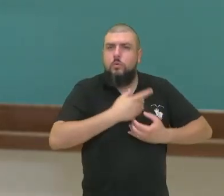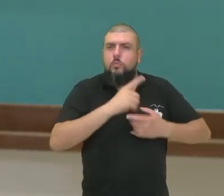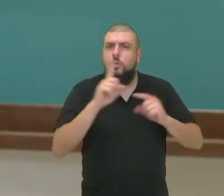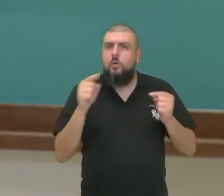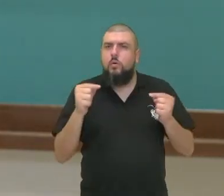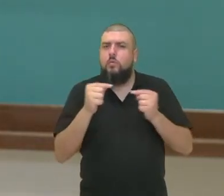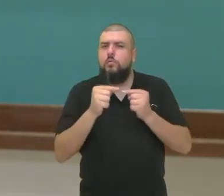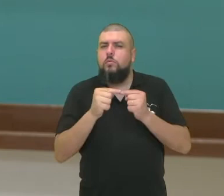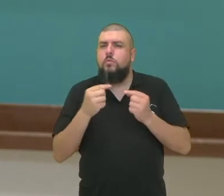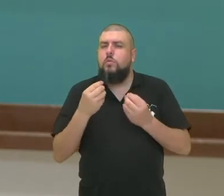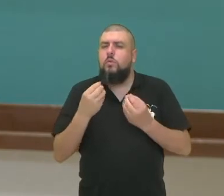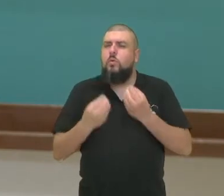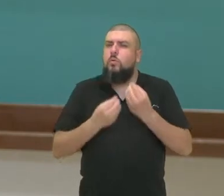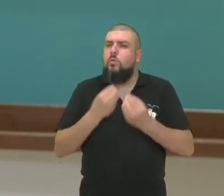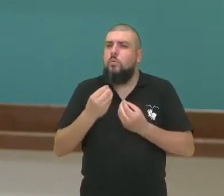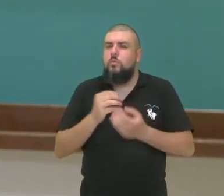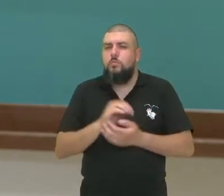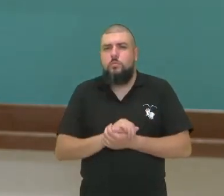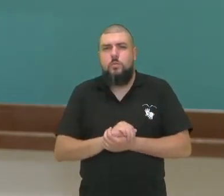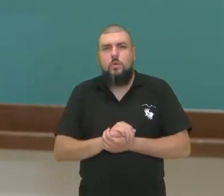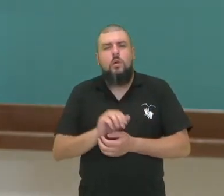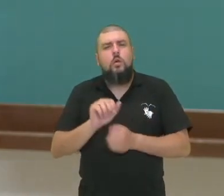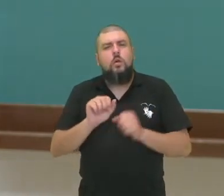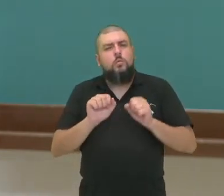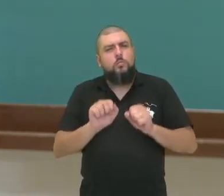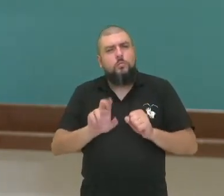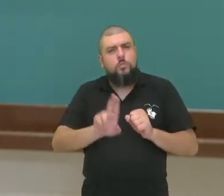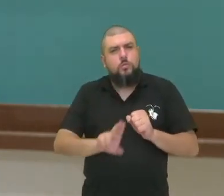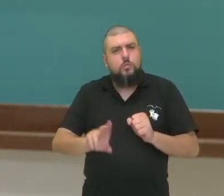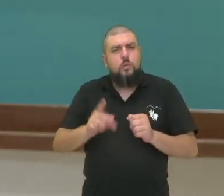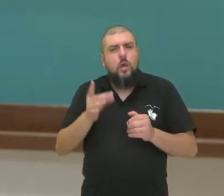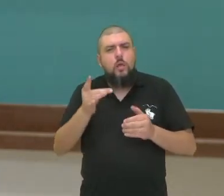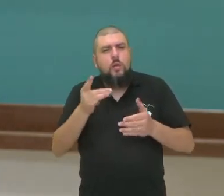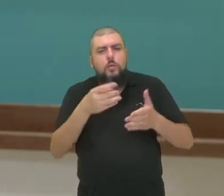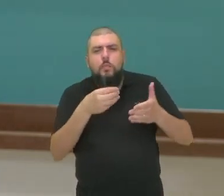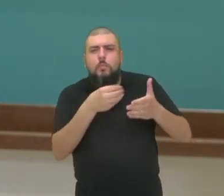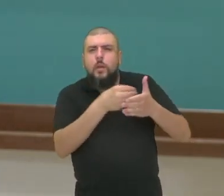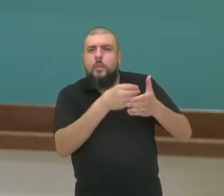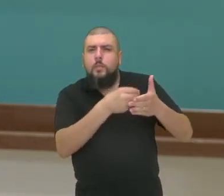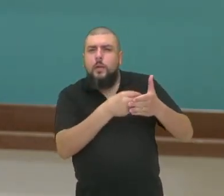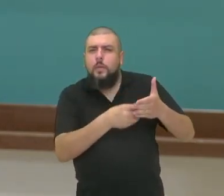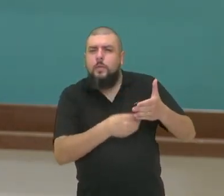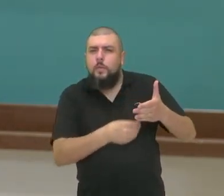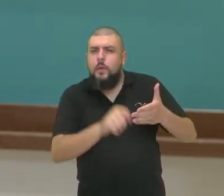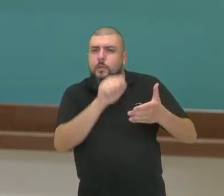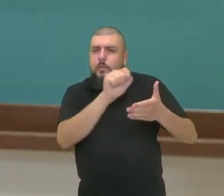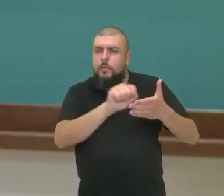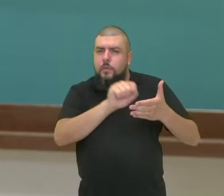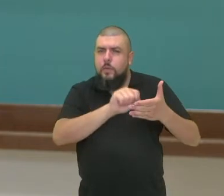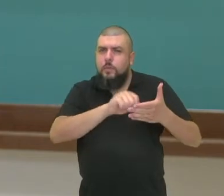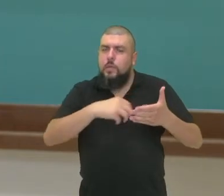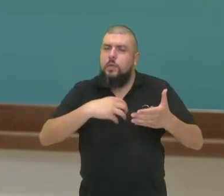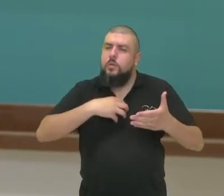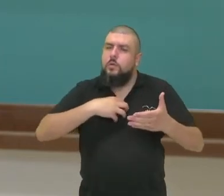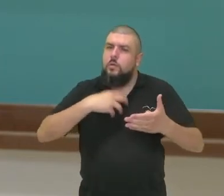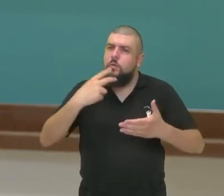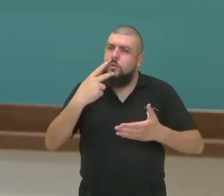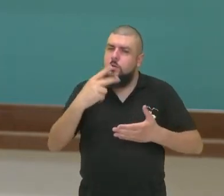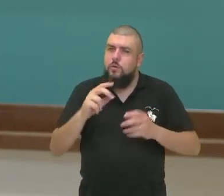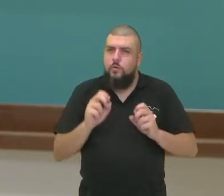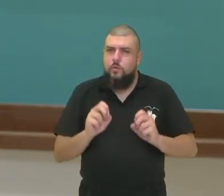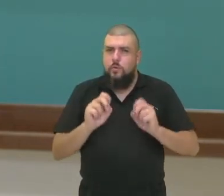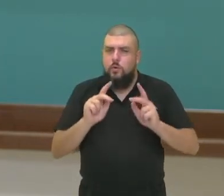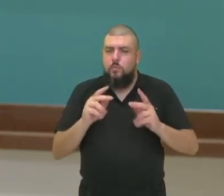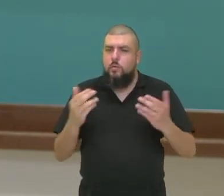Você pode usar post-its, notas para ilustrar isso de uma forma bacana, interessante aí no seu caderno. Então